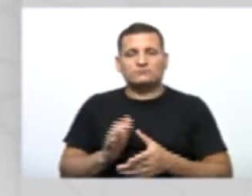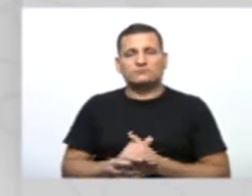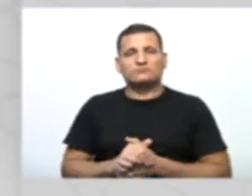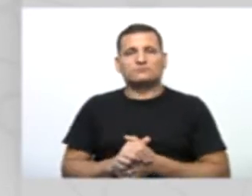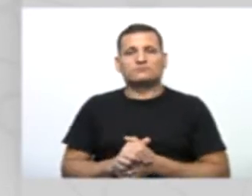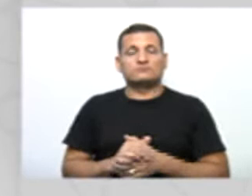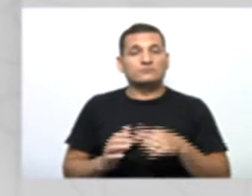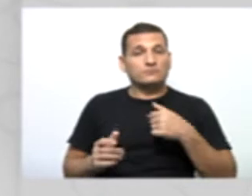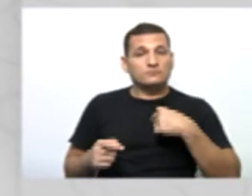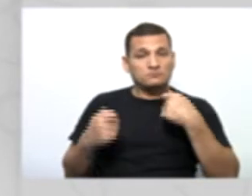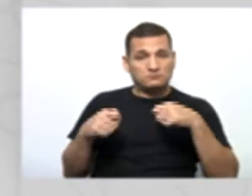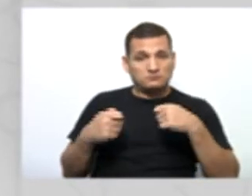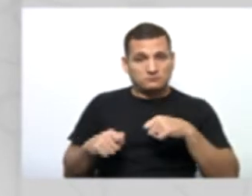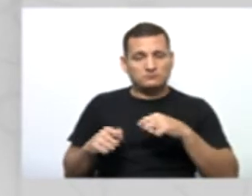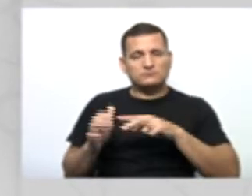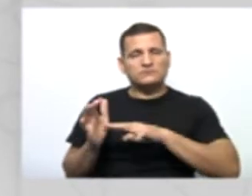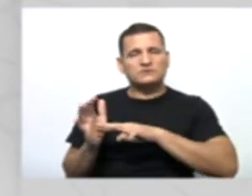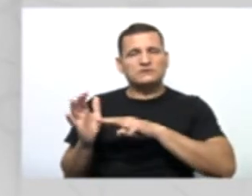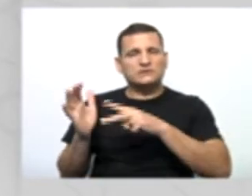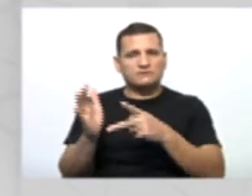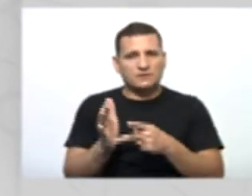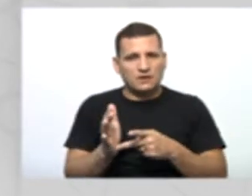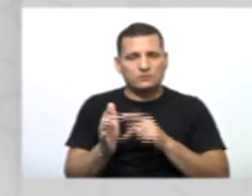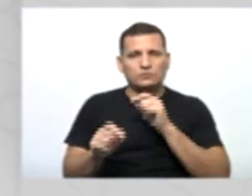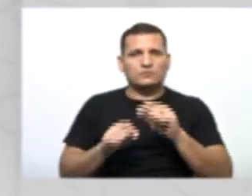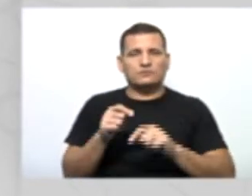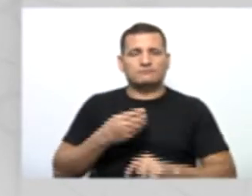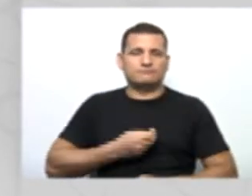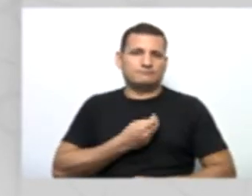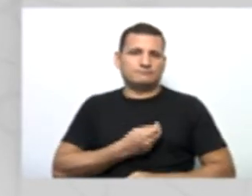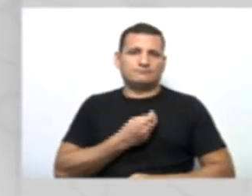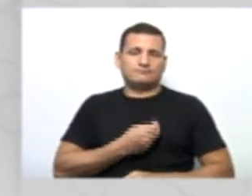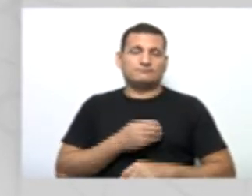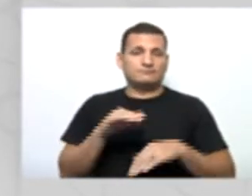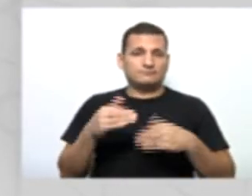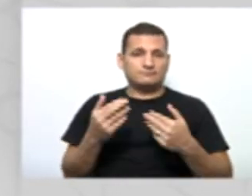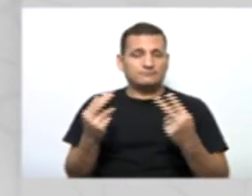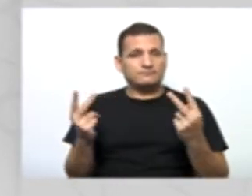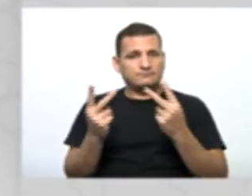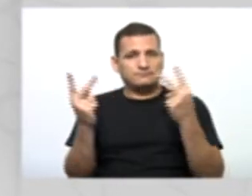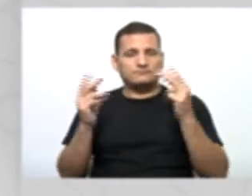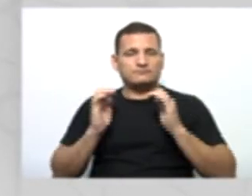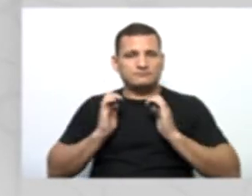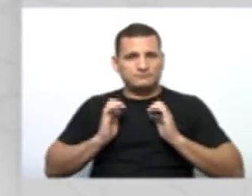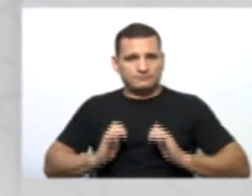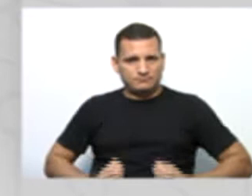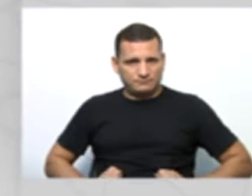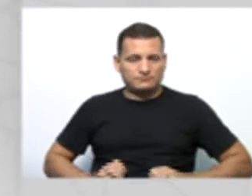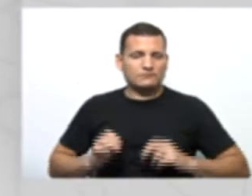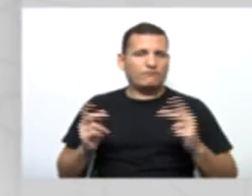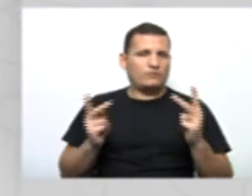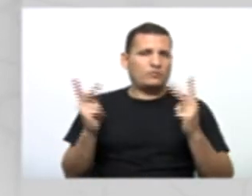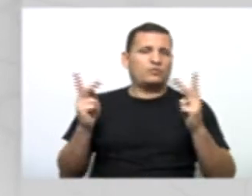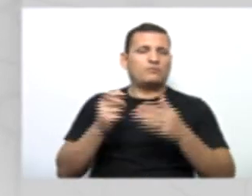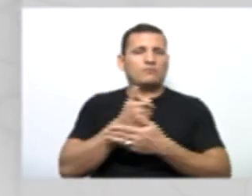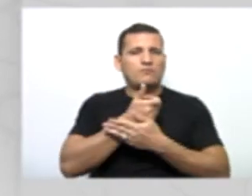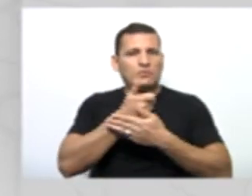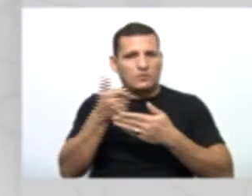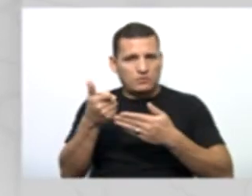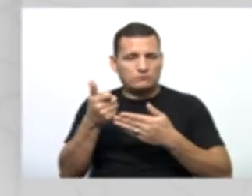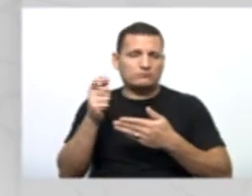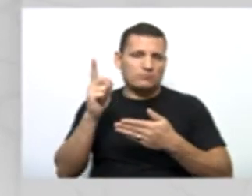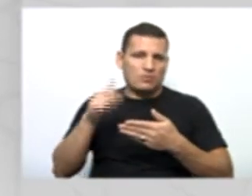preciso dar significado à realidade que eu vivo, né? Então, os valores éticos, né, os valores morais, eles